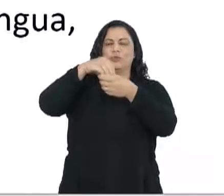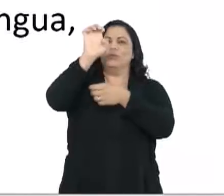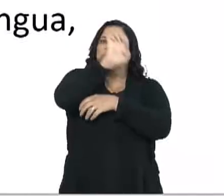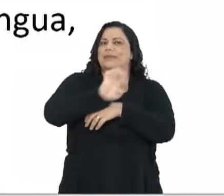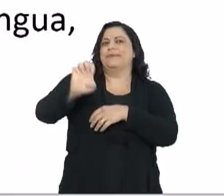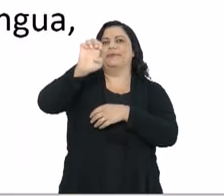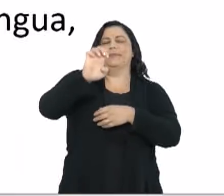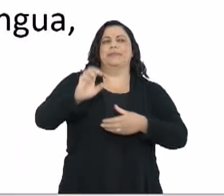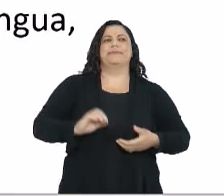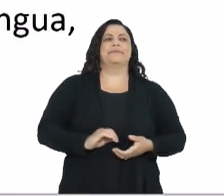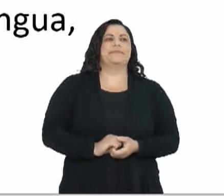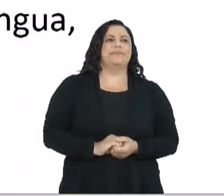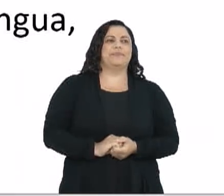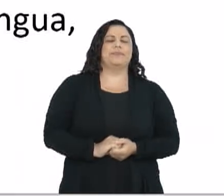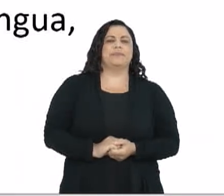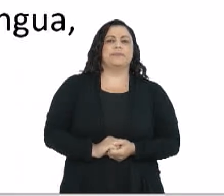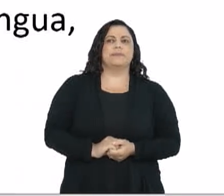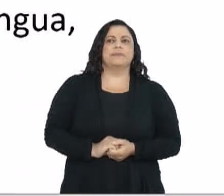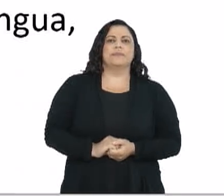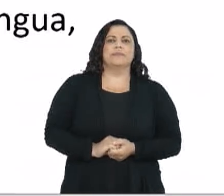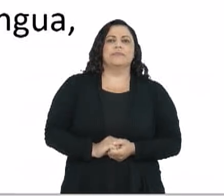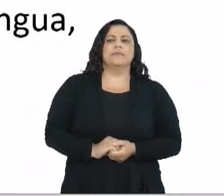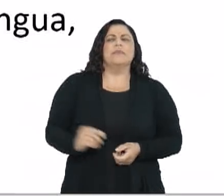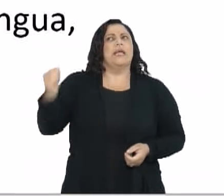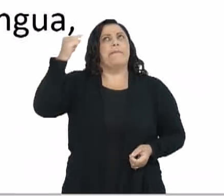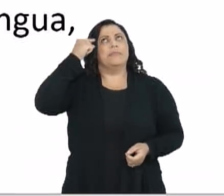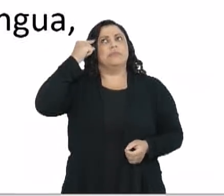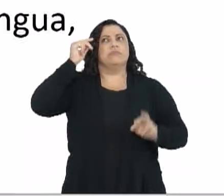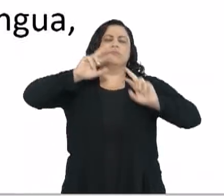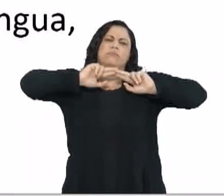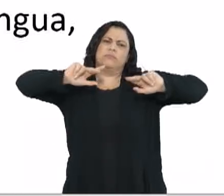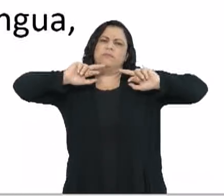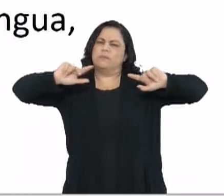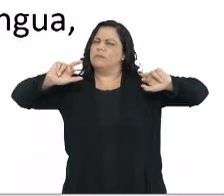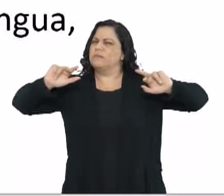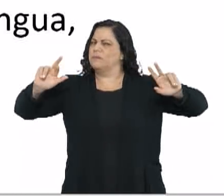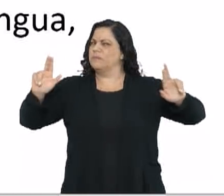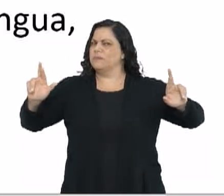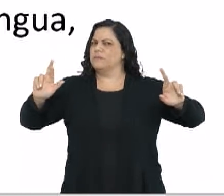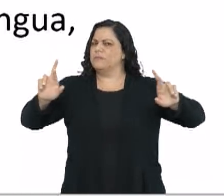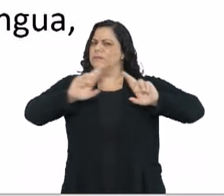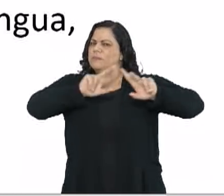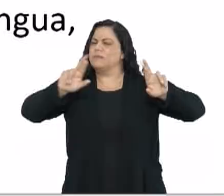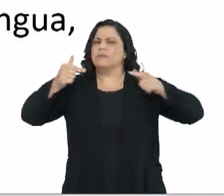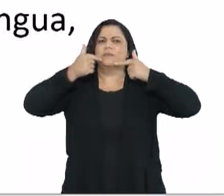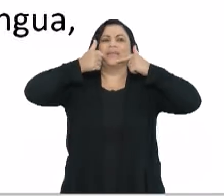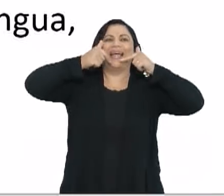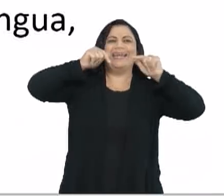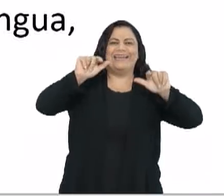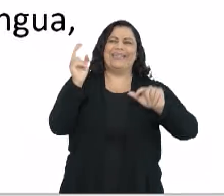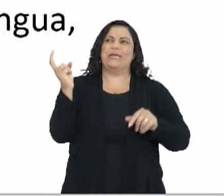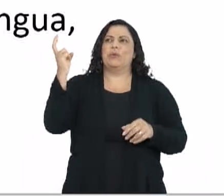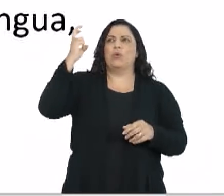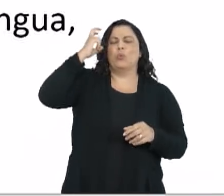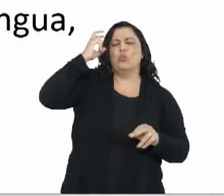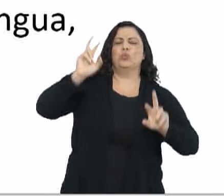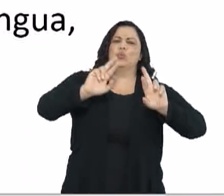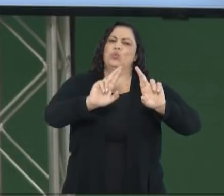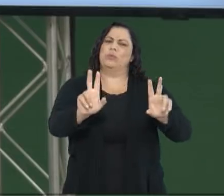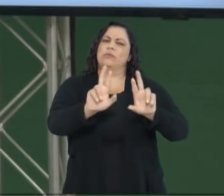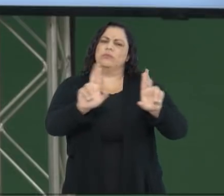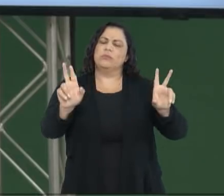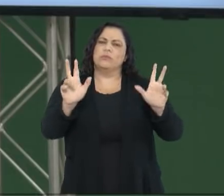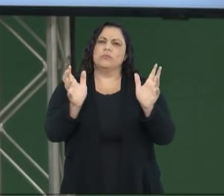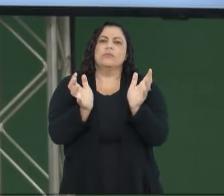Continuando lá, pensando nessas diferenças étnicas que são resultado da língua e das tradições culturais. Esses